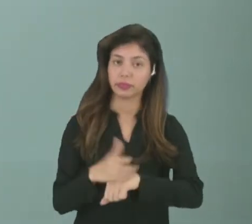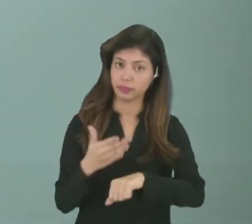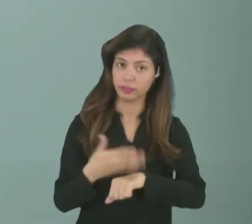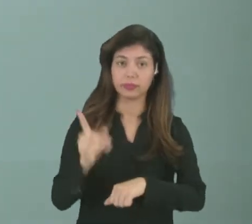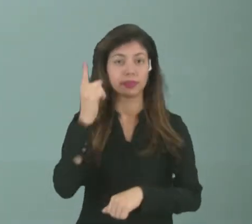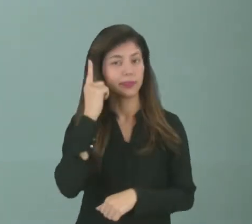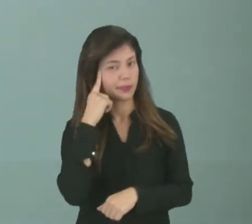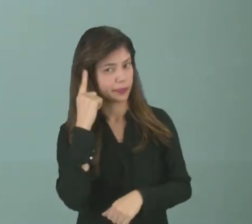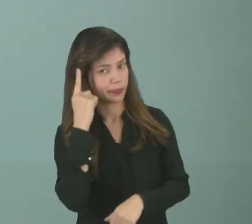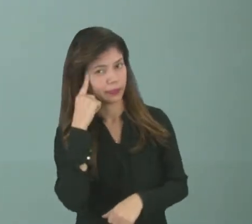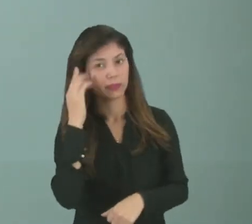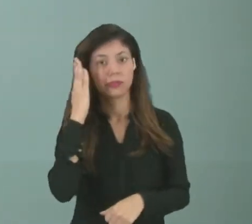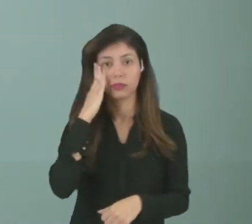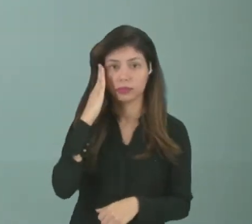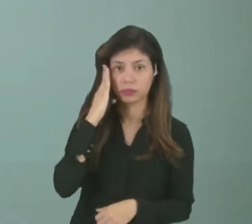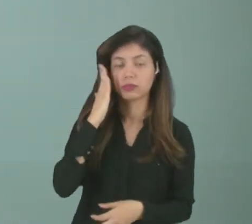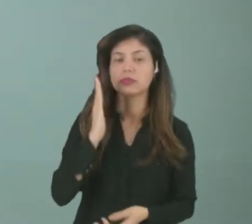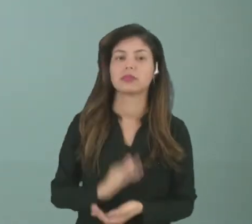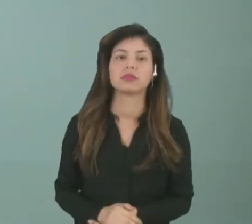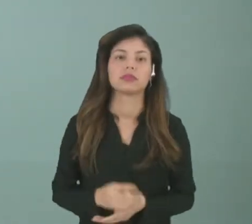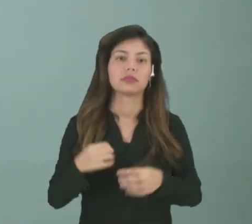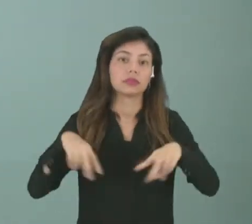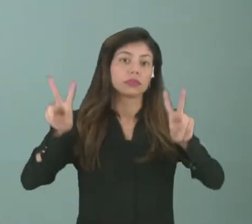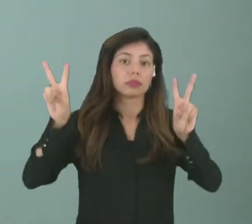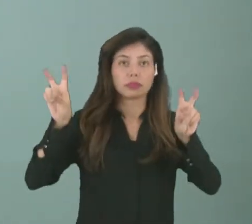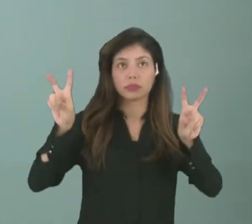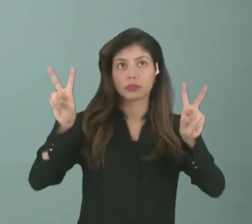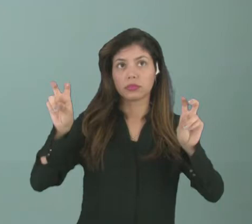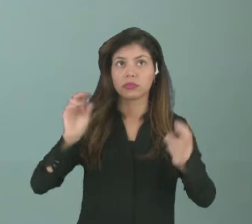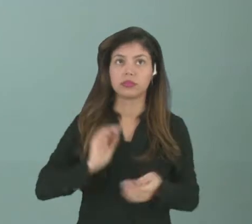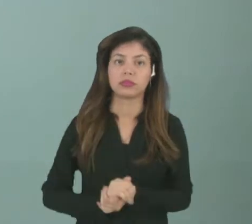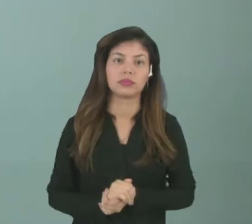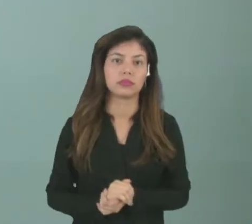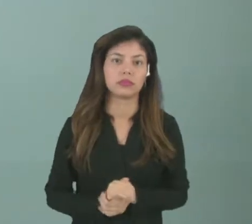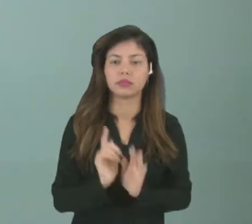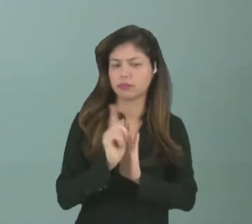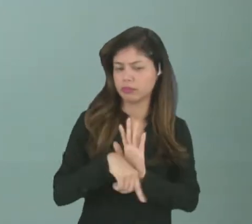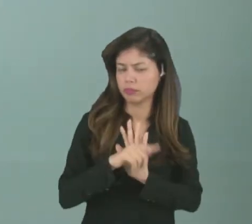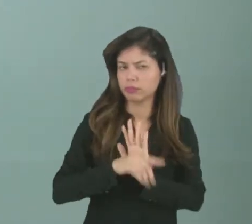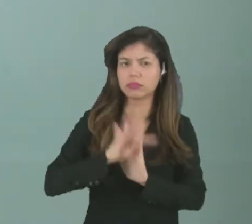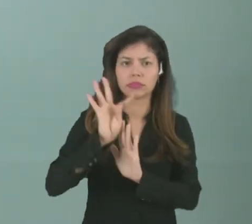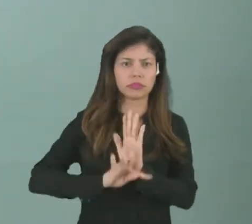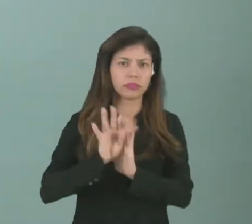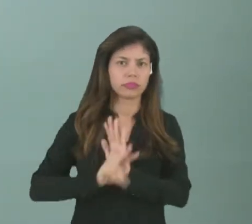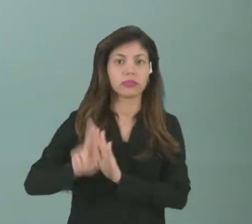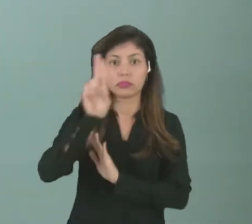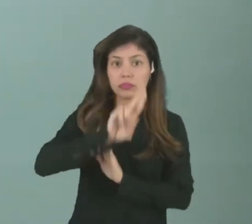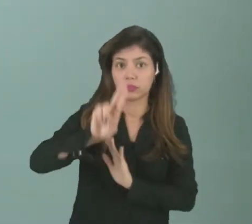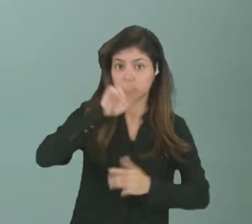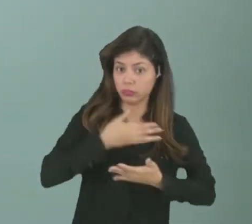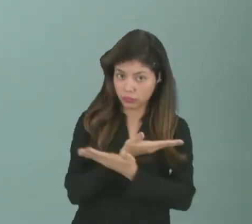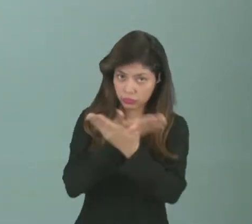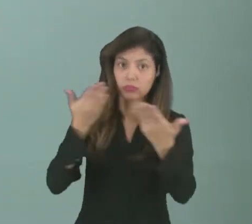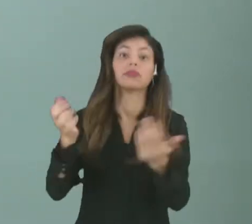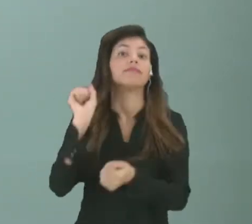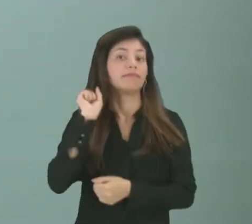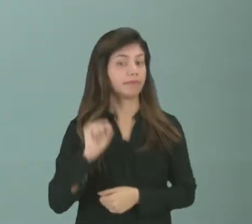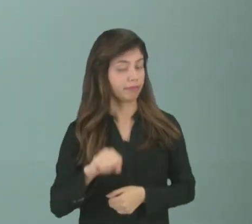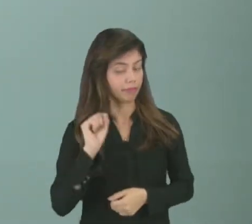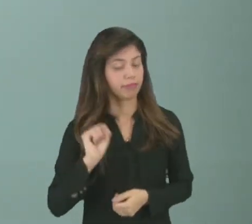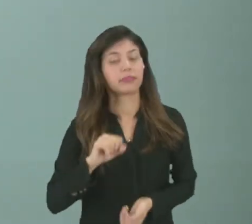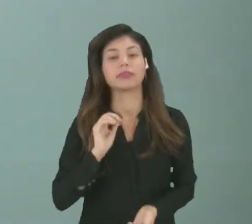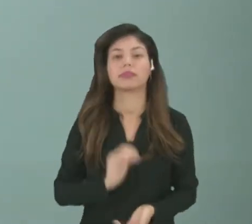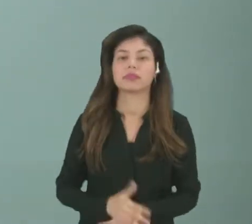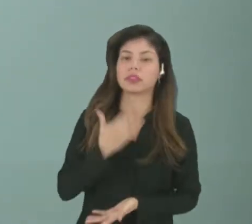exercitar, pensar, entender sobre um gênero textual muito utilizado por vocês, tenho certeza,